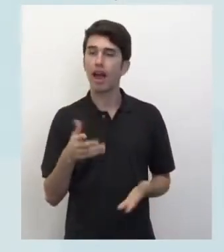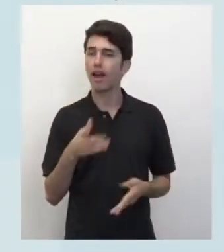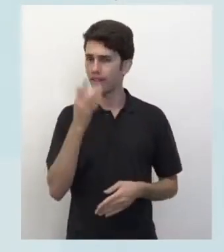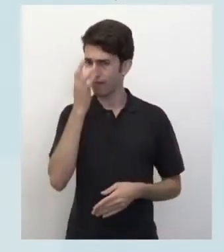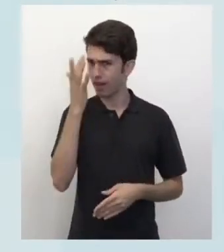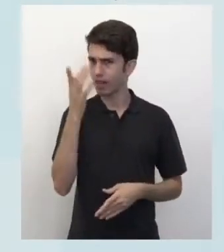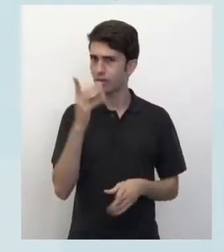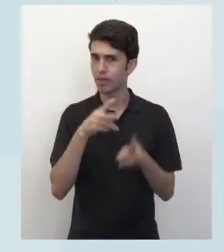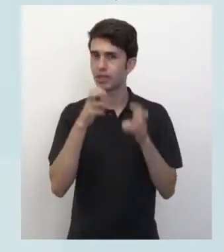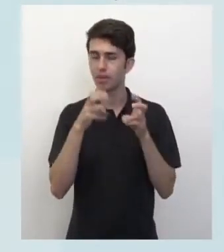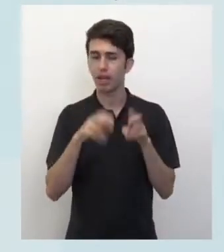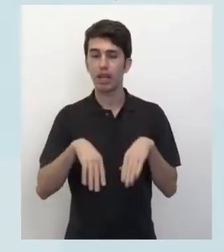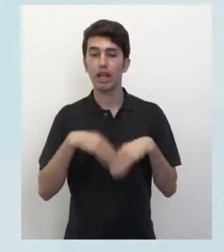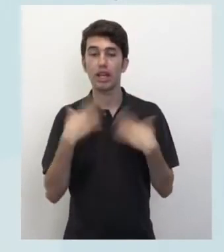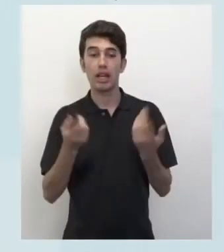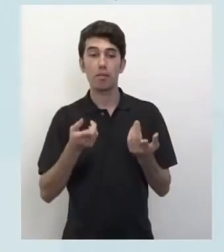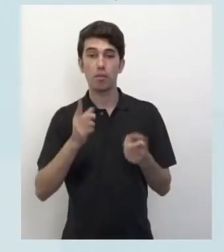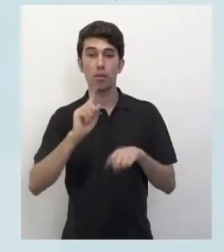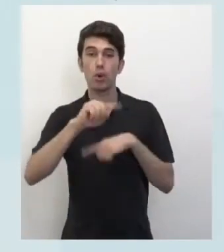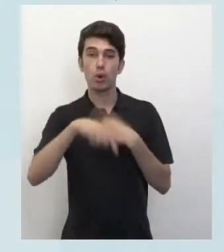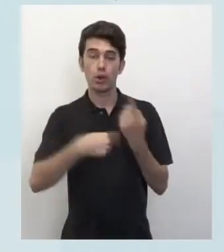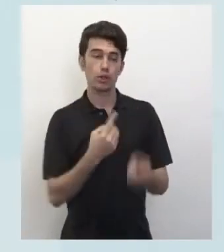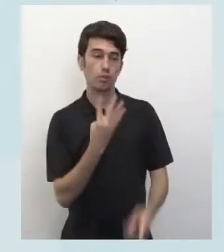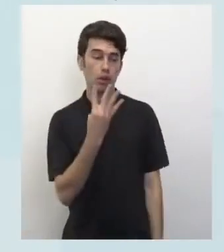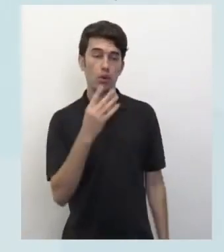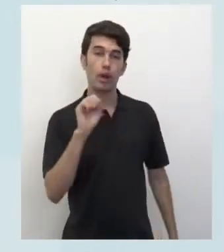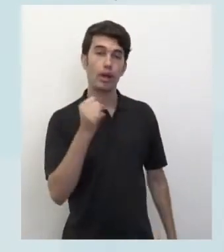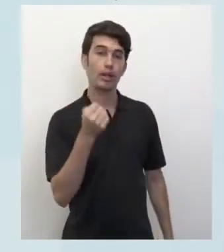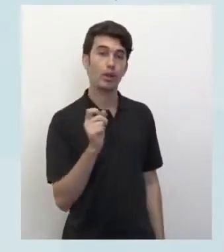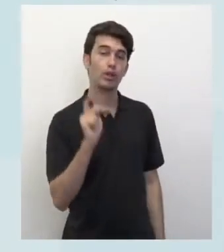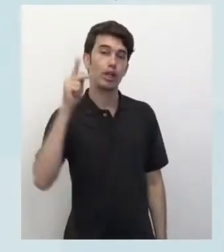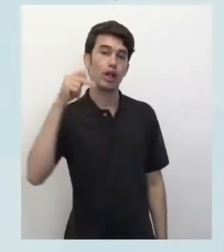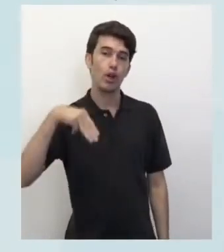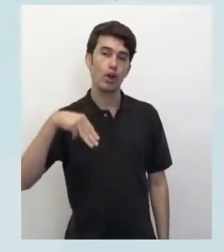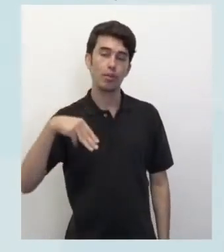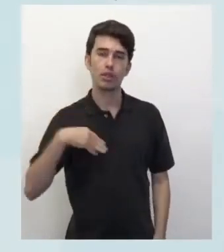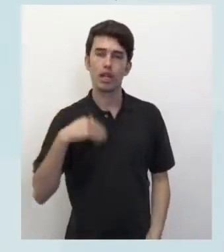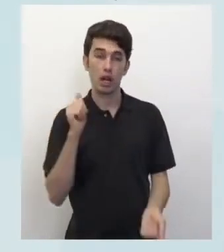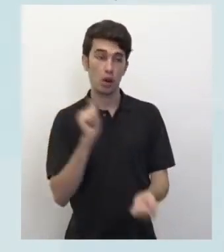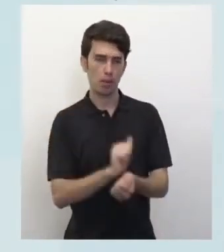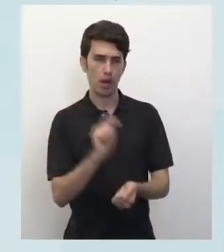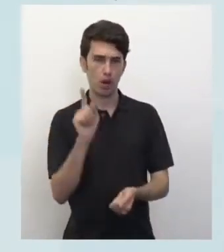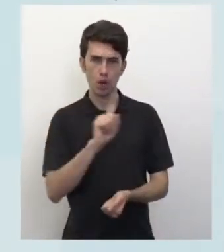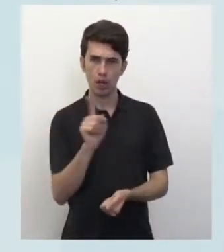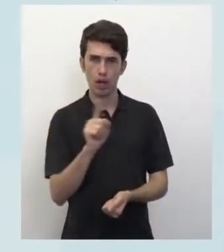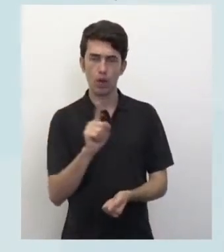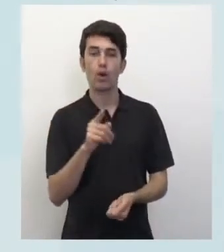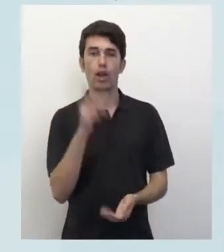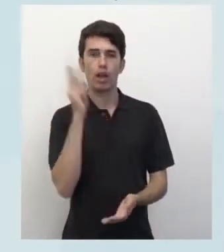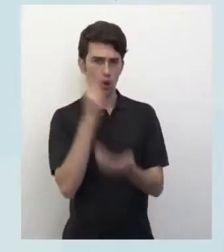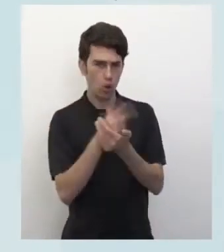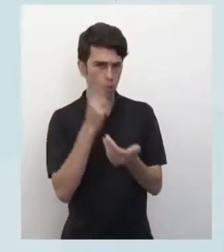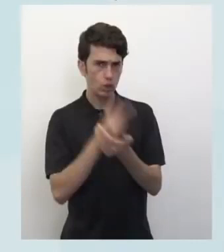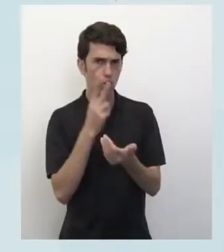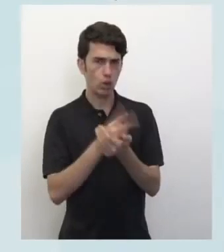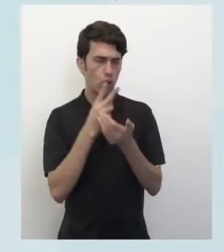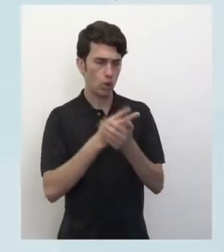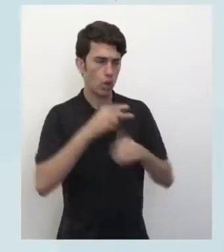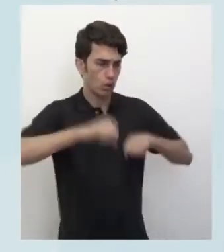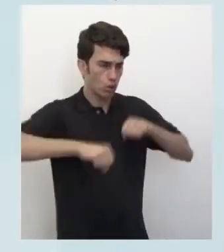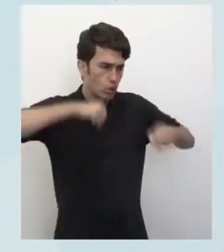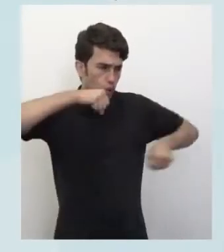E depois pelo marco 48 quilômetros. Ele não parou lá nos 28 quilômetros, não, Tony. Ele Não, continuou,